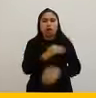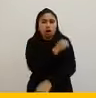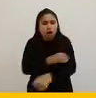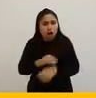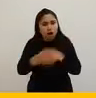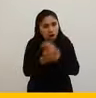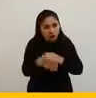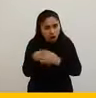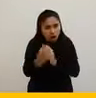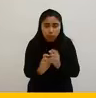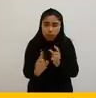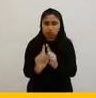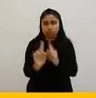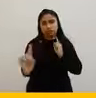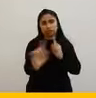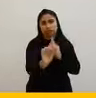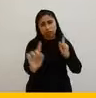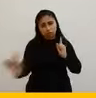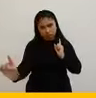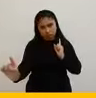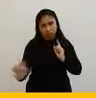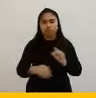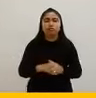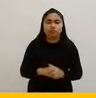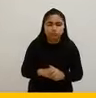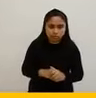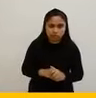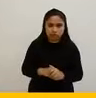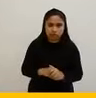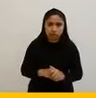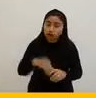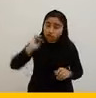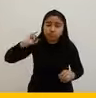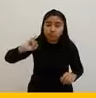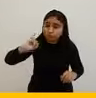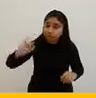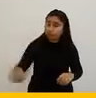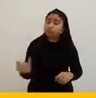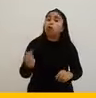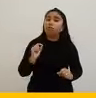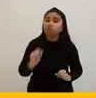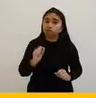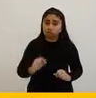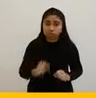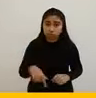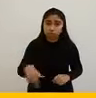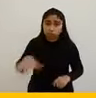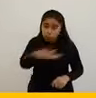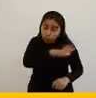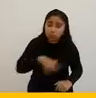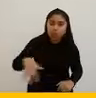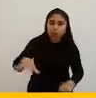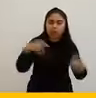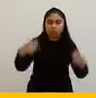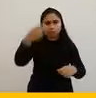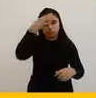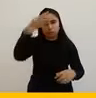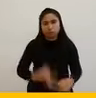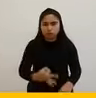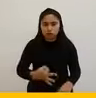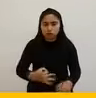gel e o distanciamento social. Eu aproveito então para reafirmar aí que todos devem ter